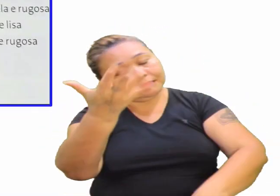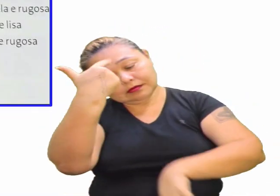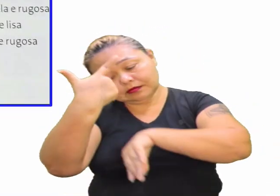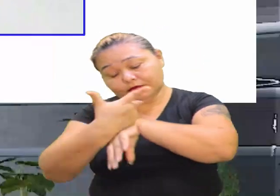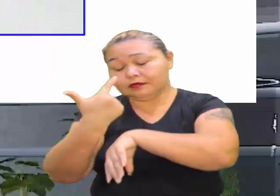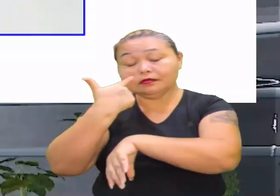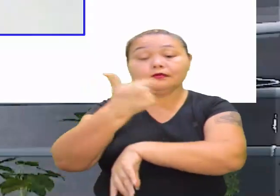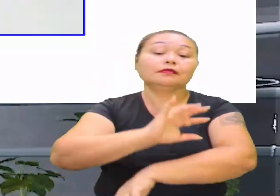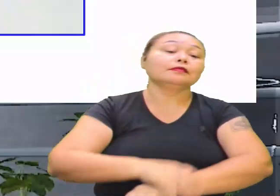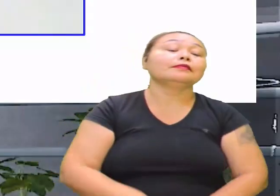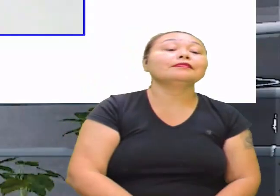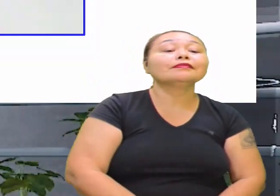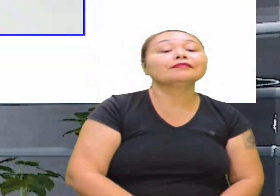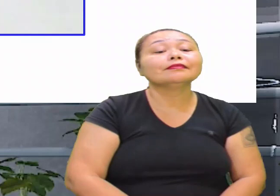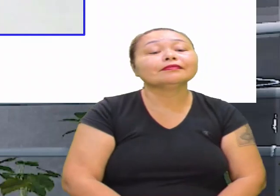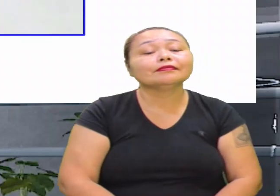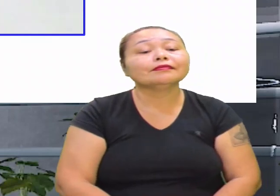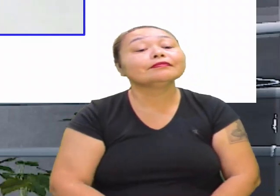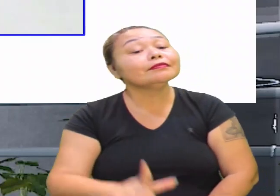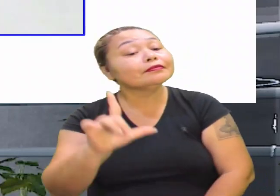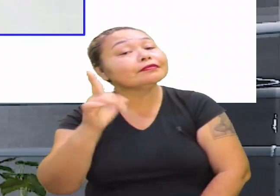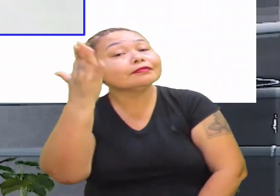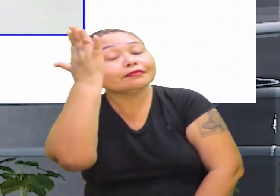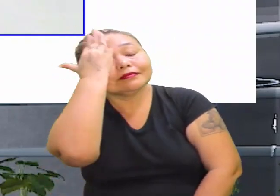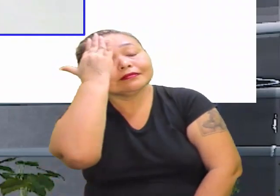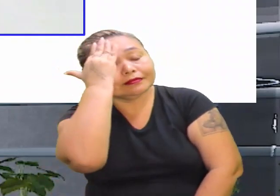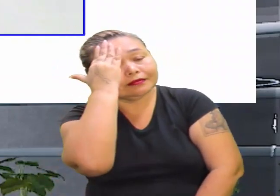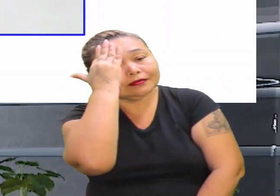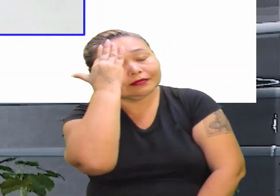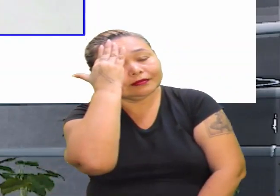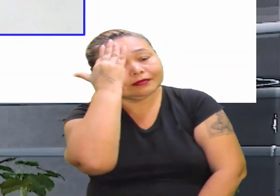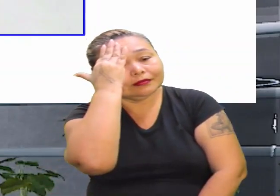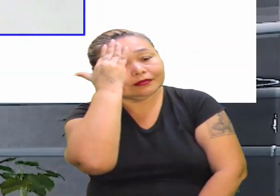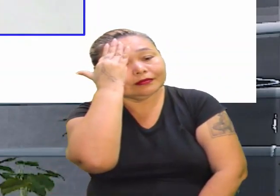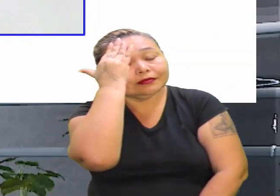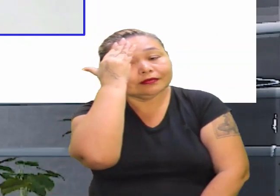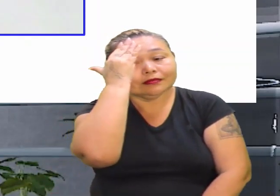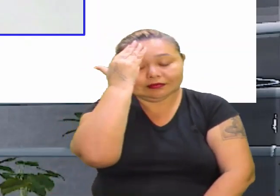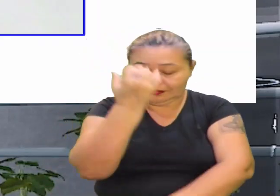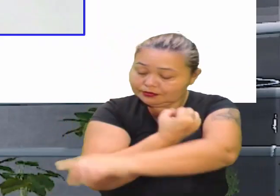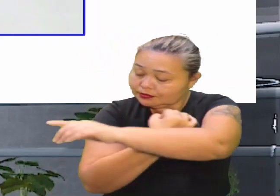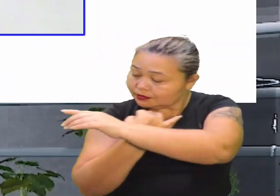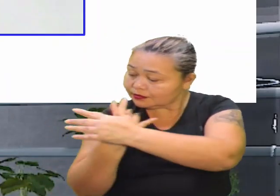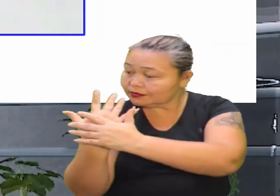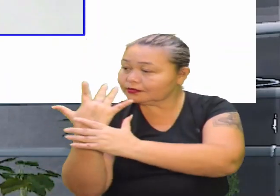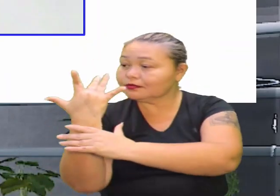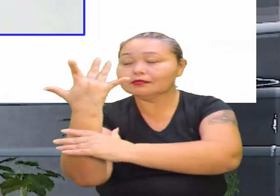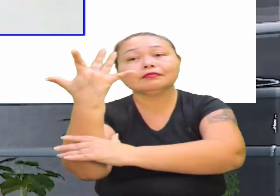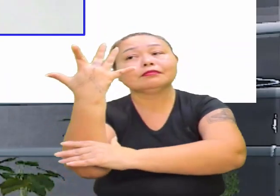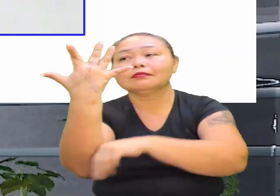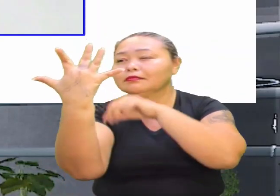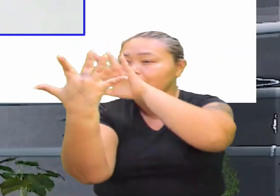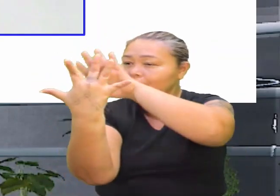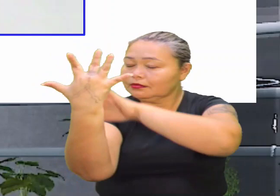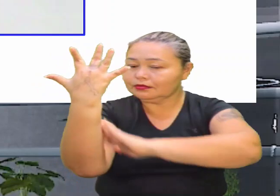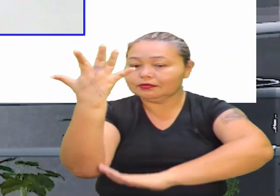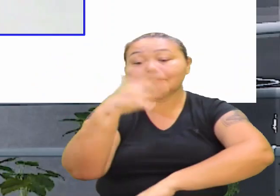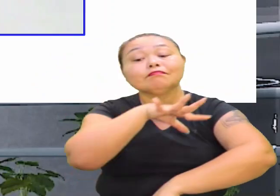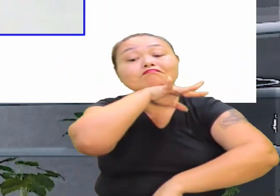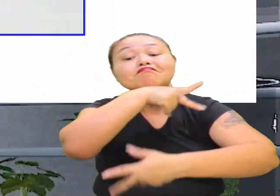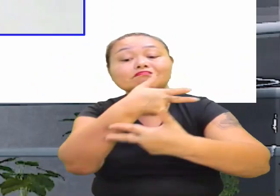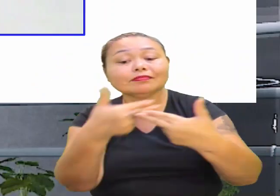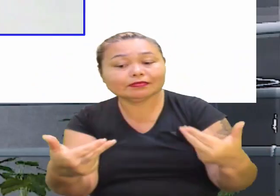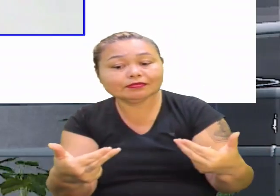director, quando eu sei que um vegetal, quando eu sei que um